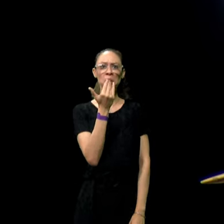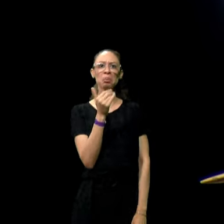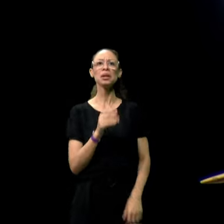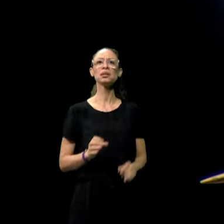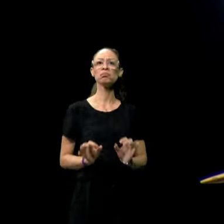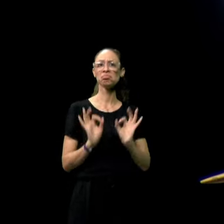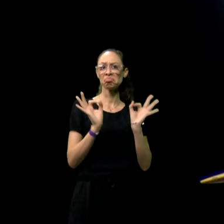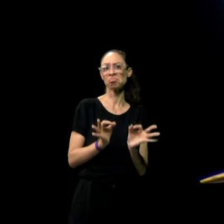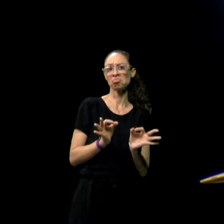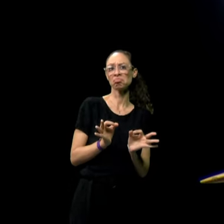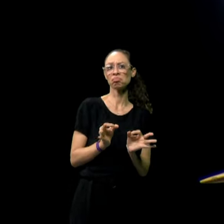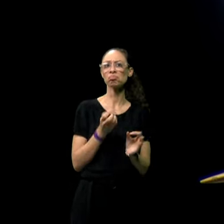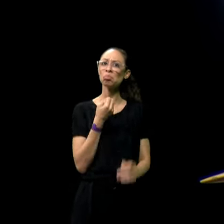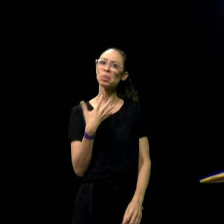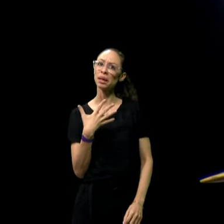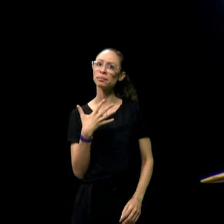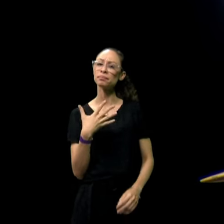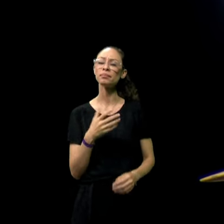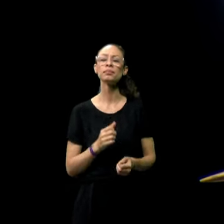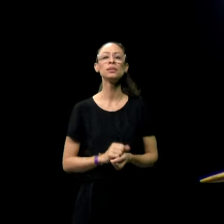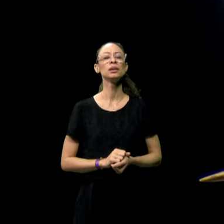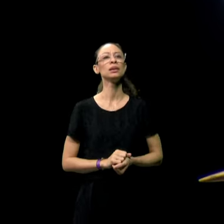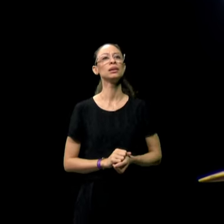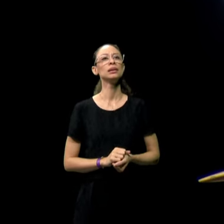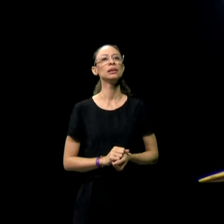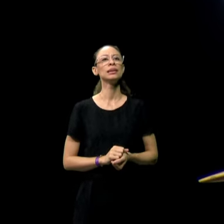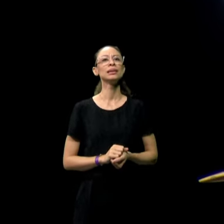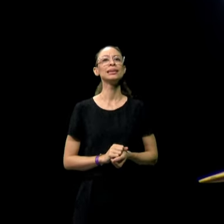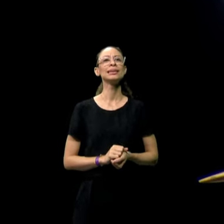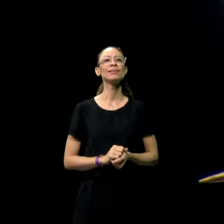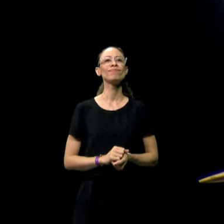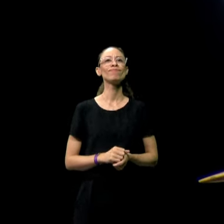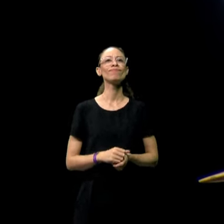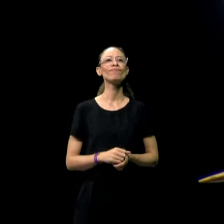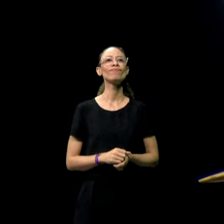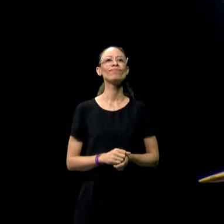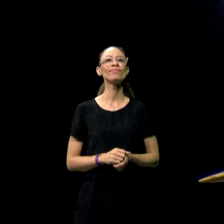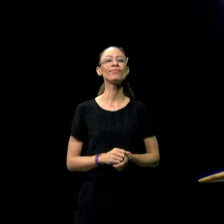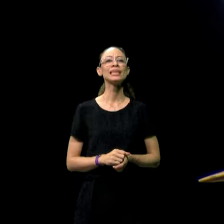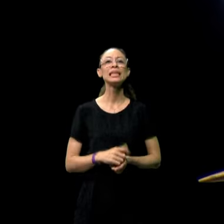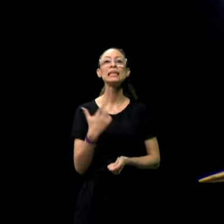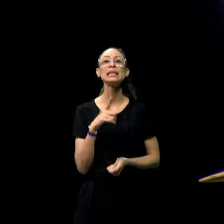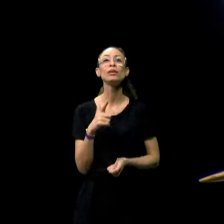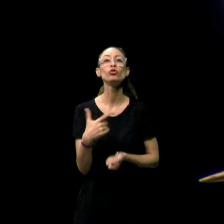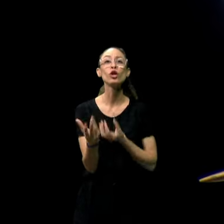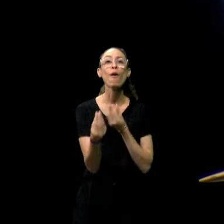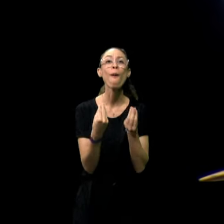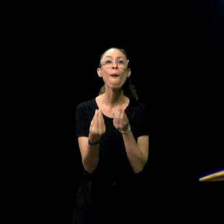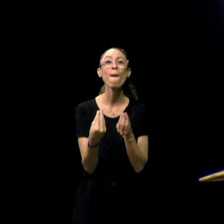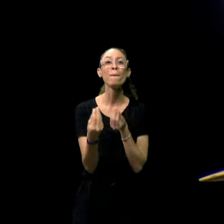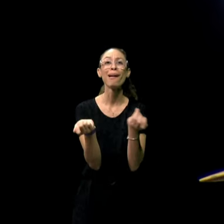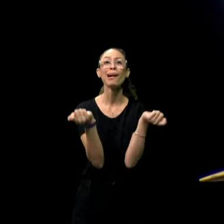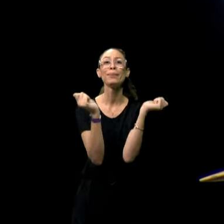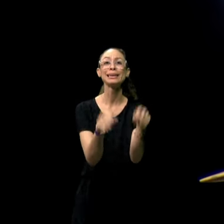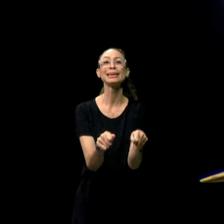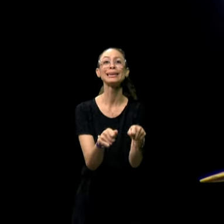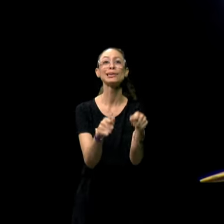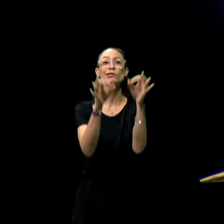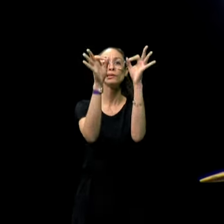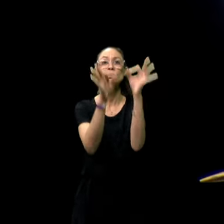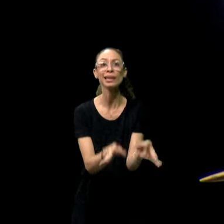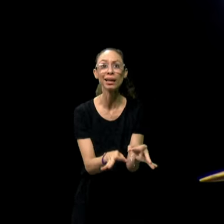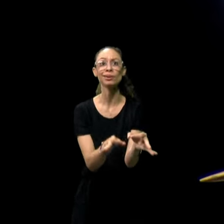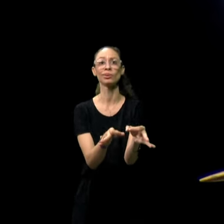certo. Mas não tinham ferramentas afiadas.